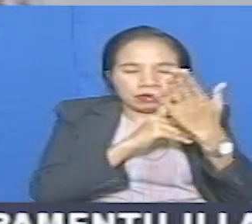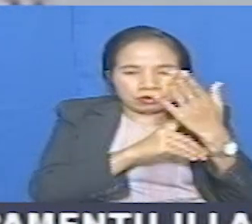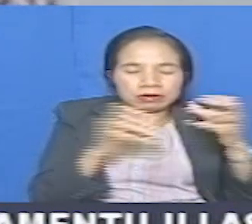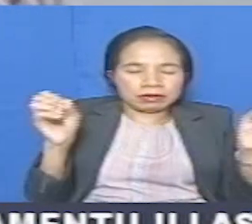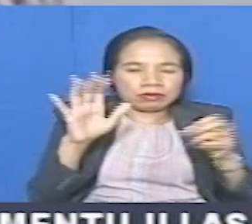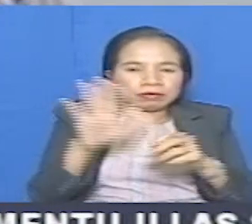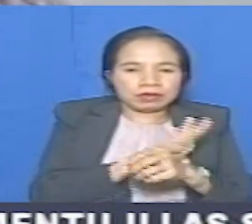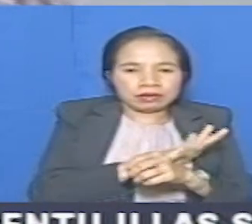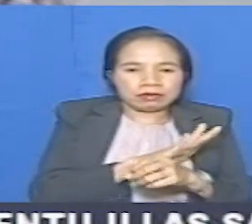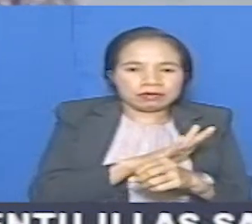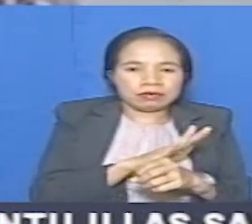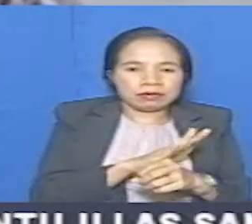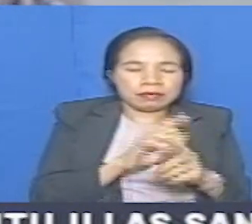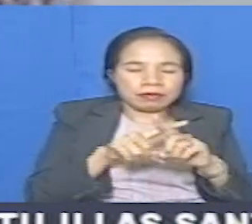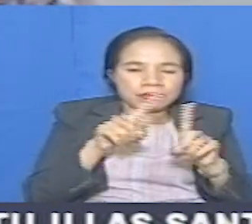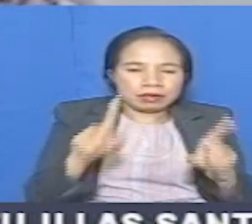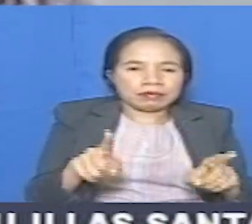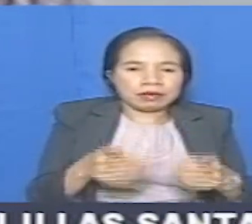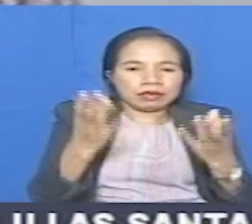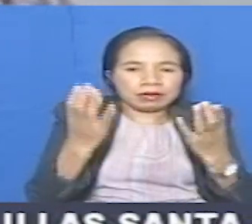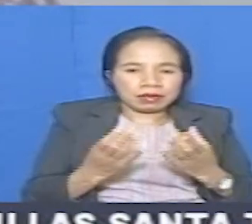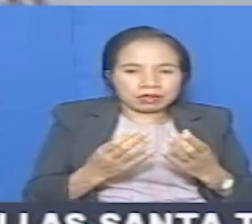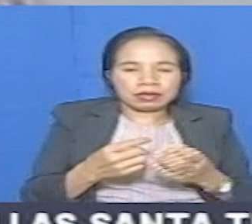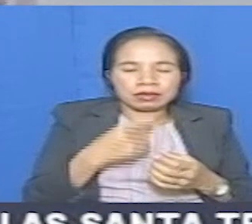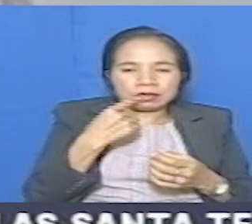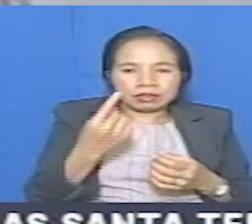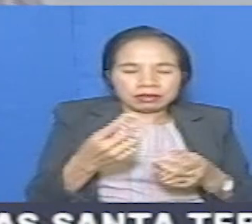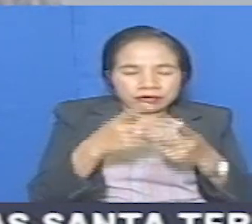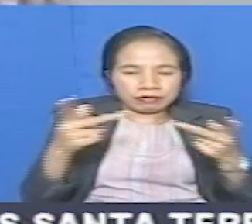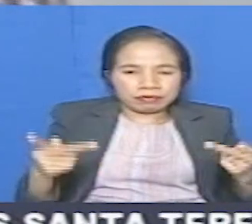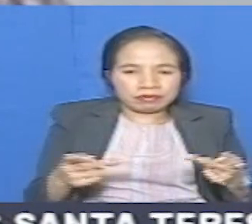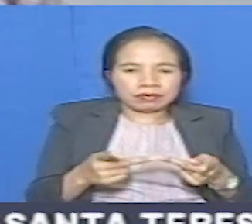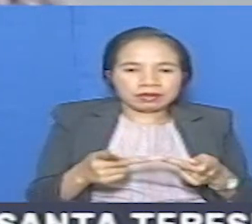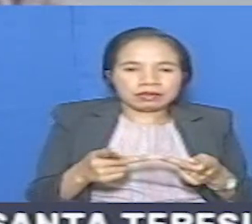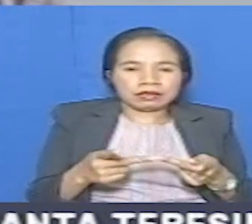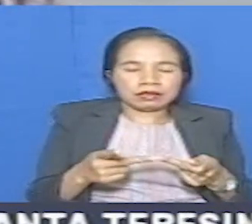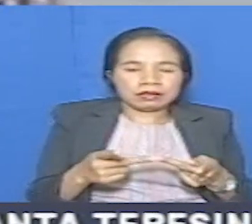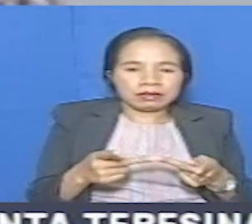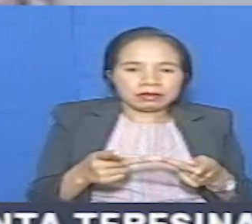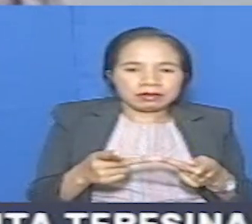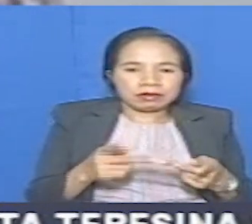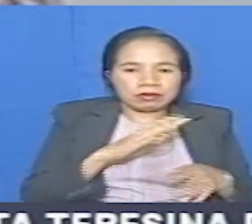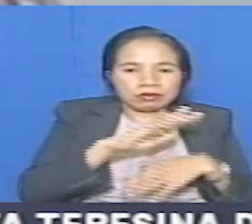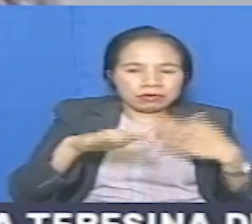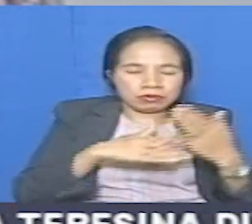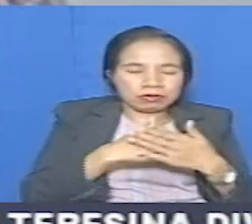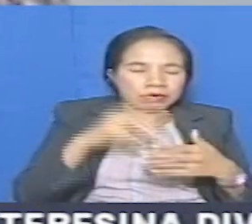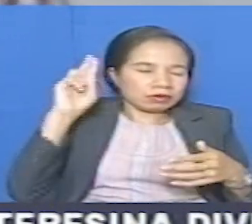completo ade acara atu realça e fatina de a comunidade sira na outra atu rona